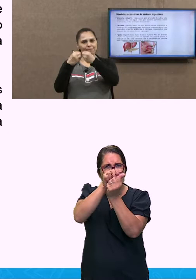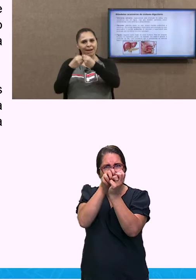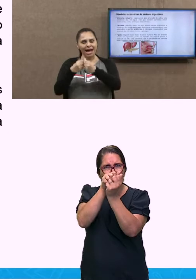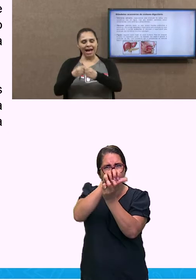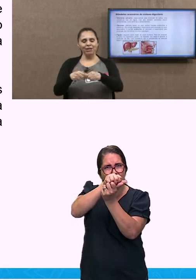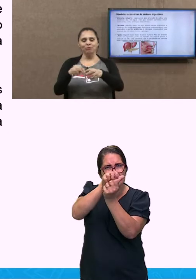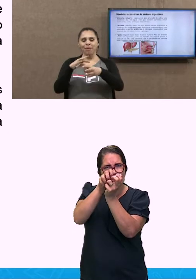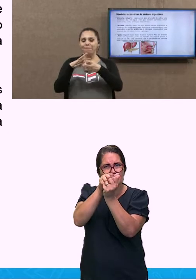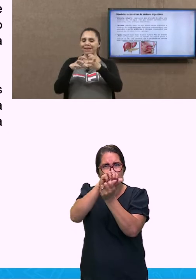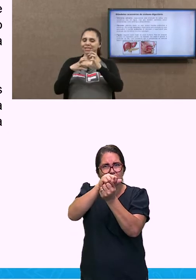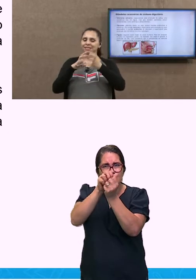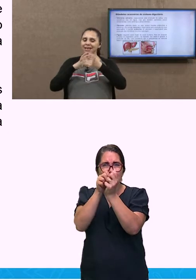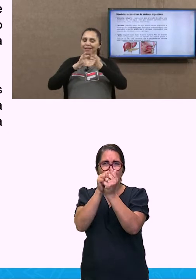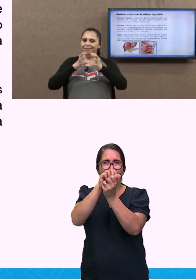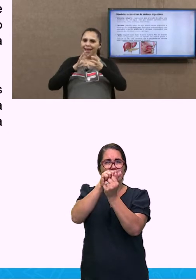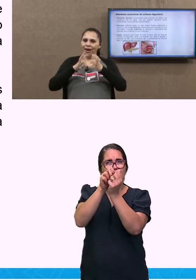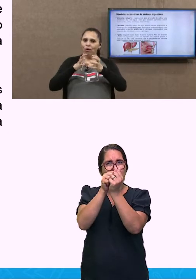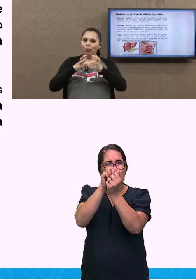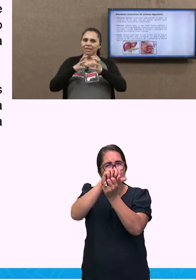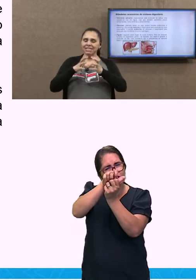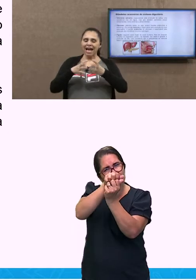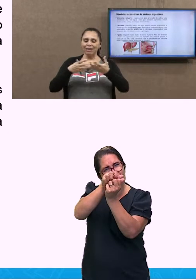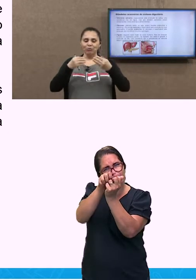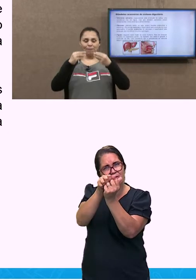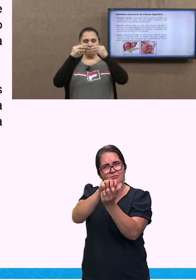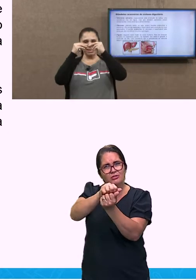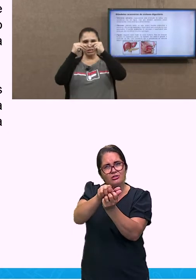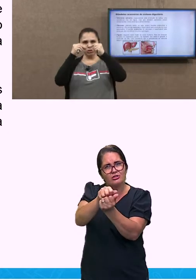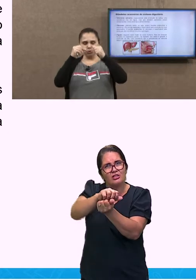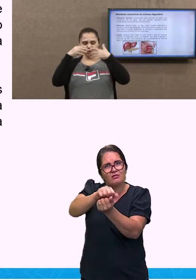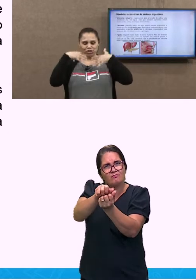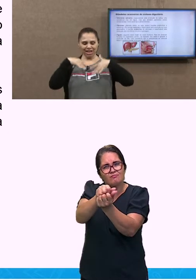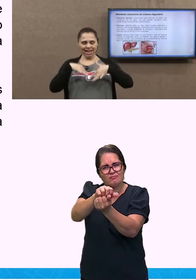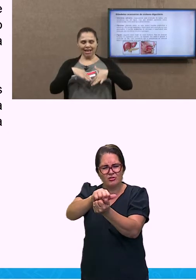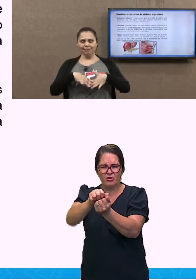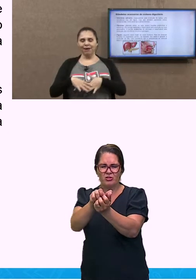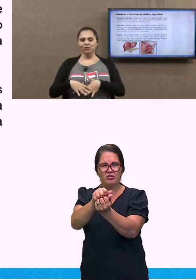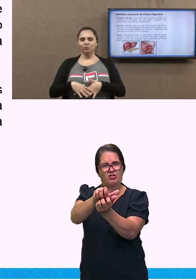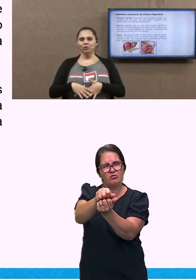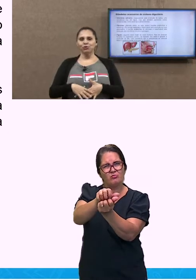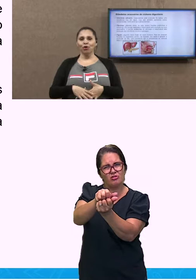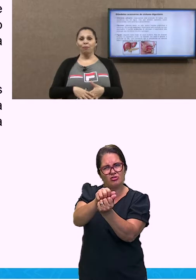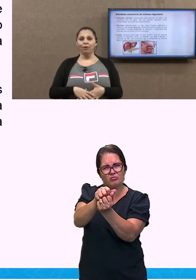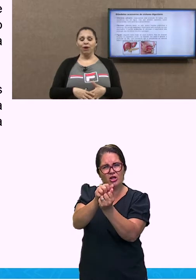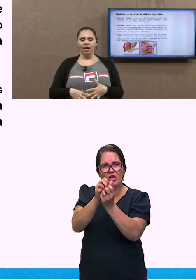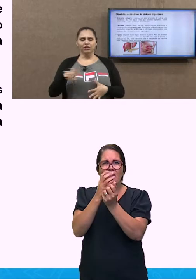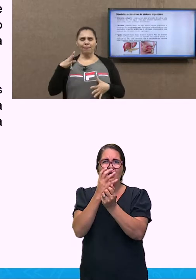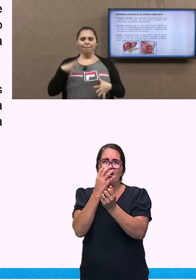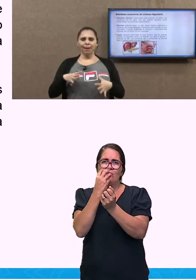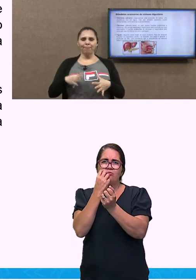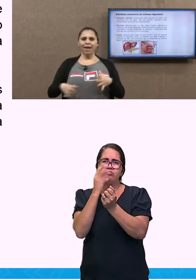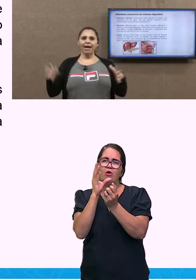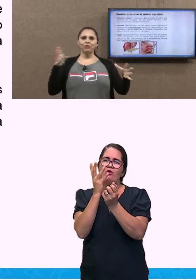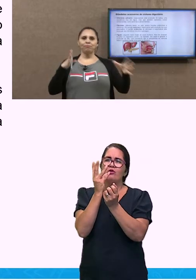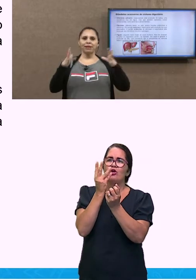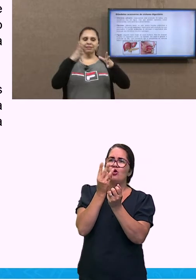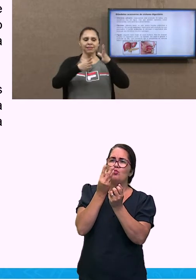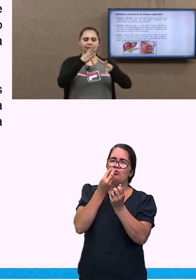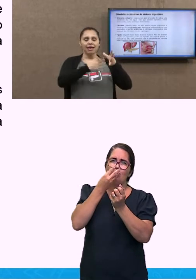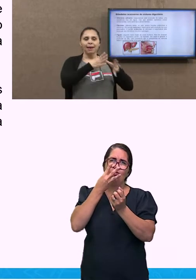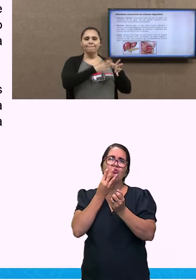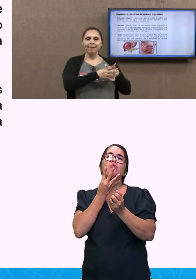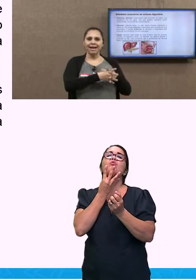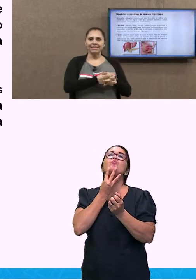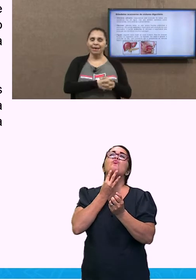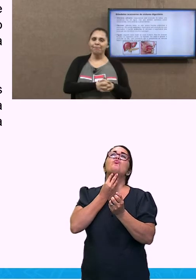mais quebrado, bem mais, né, condensado, pastoso, chegue lá embaixo no meu estômago, já preparado para